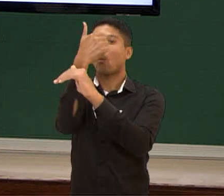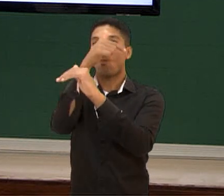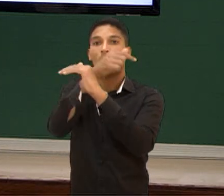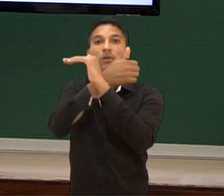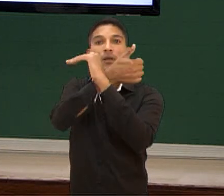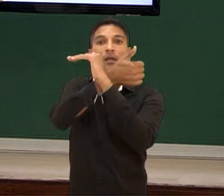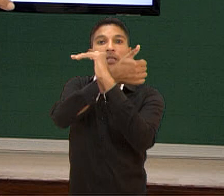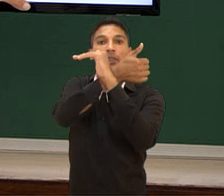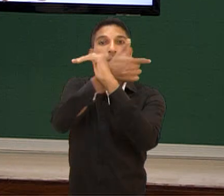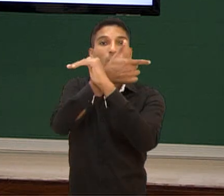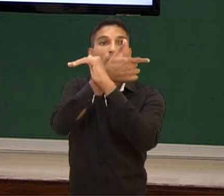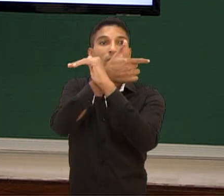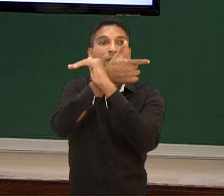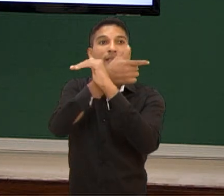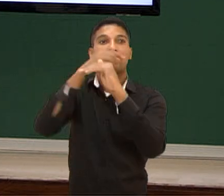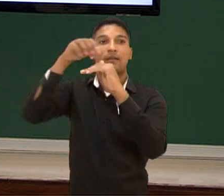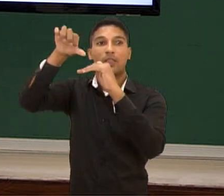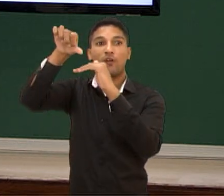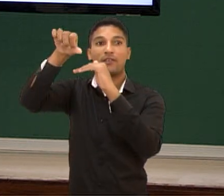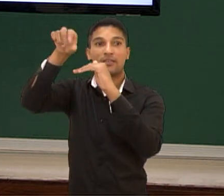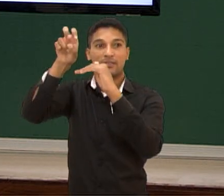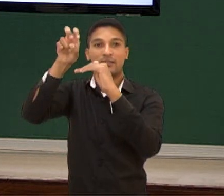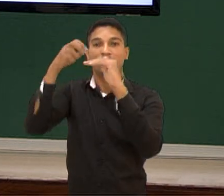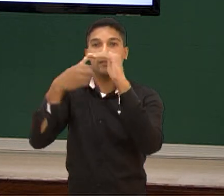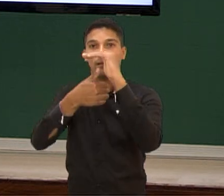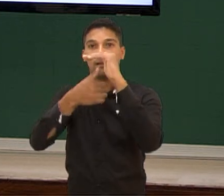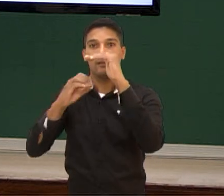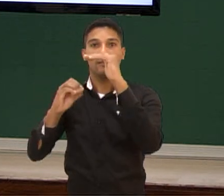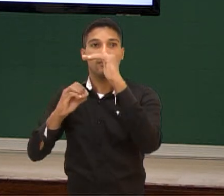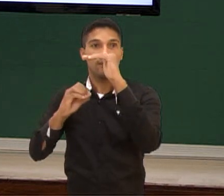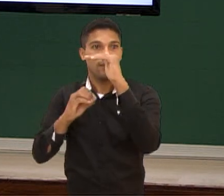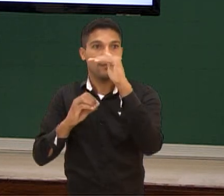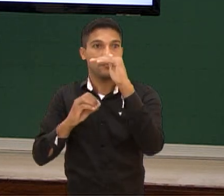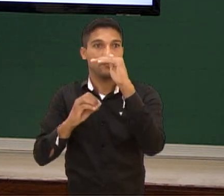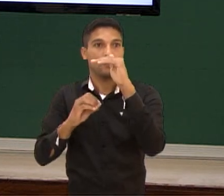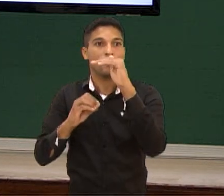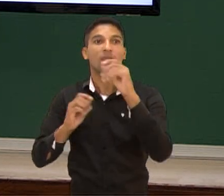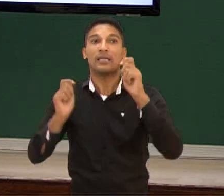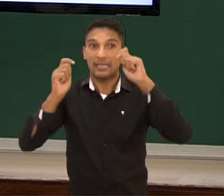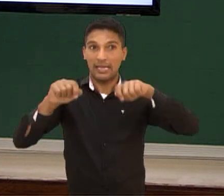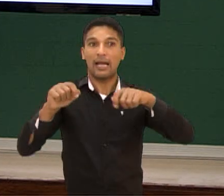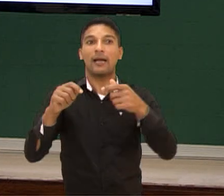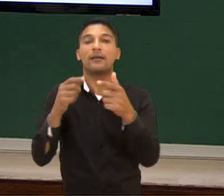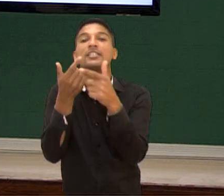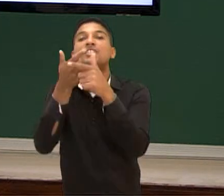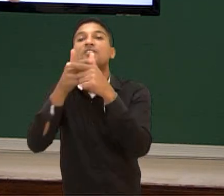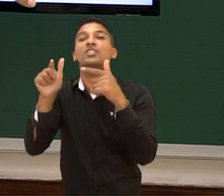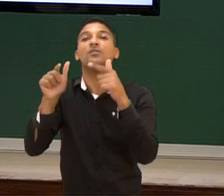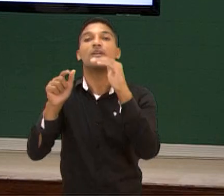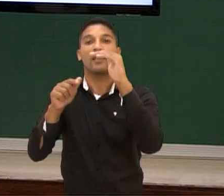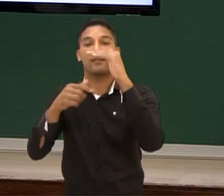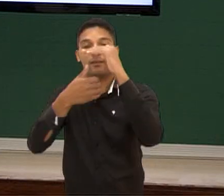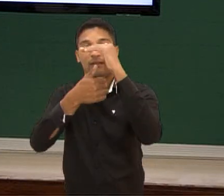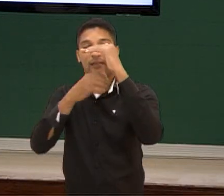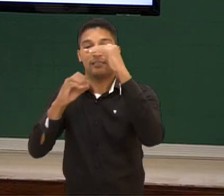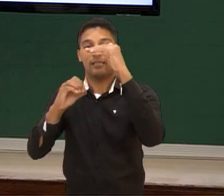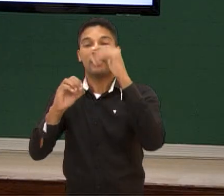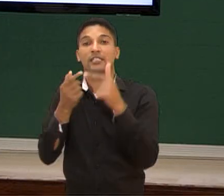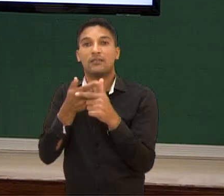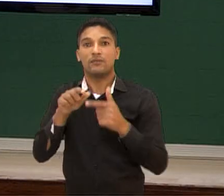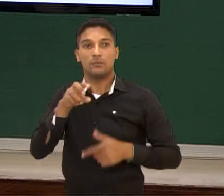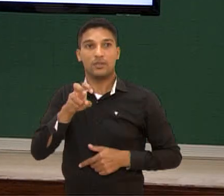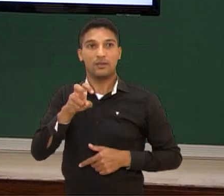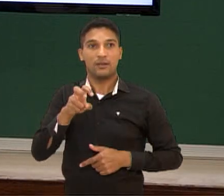vou dividir por quanto para chegar no 20? Vou dividir por 5, certo? 100 divididos por 5, 20.